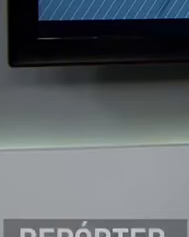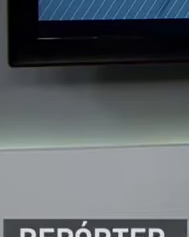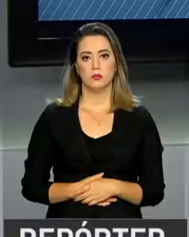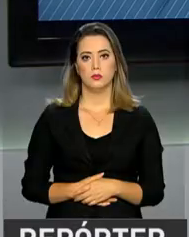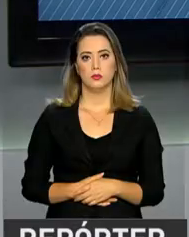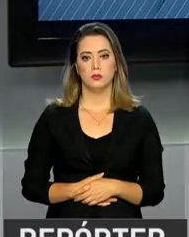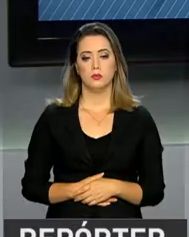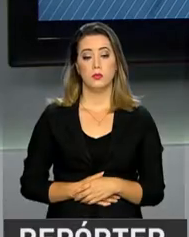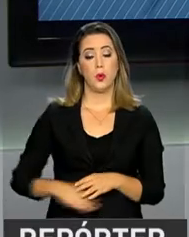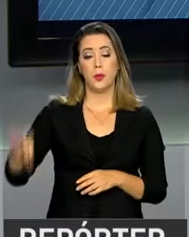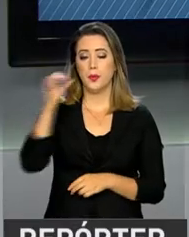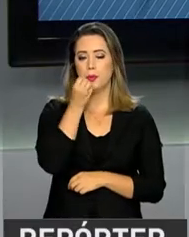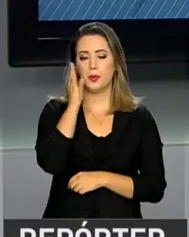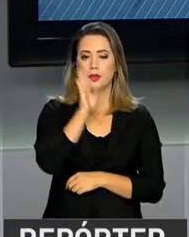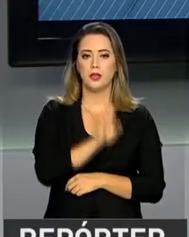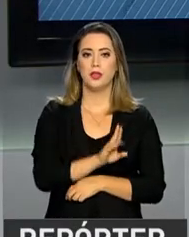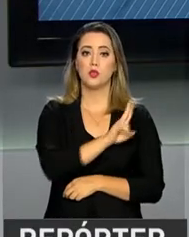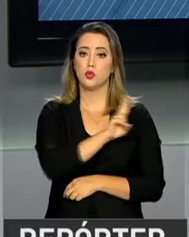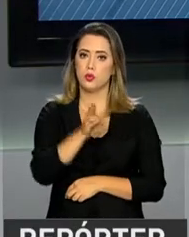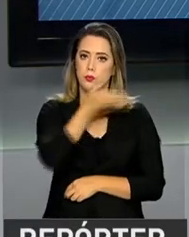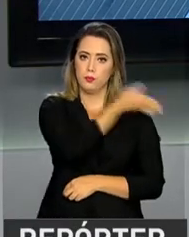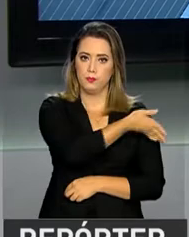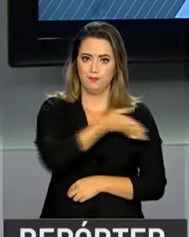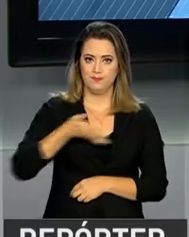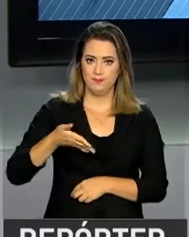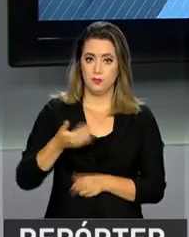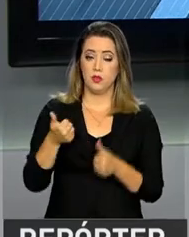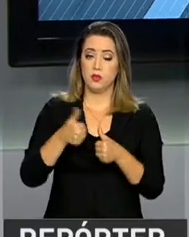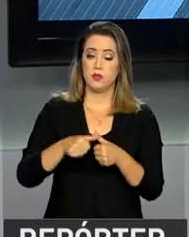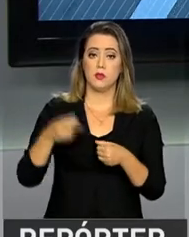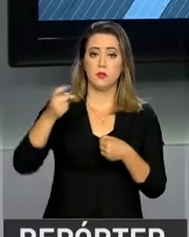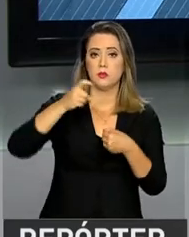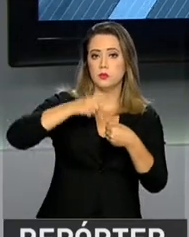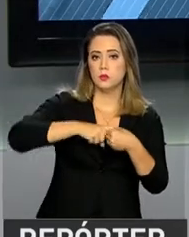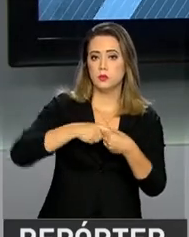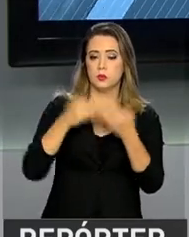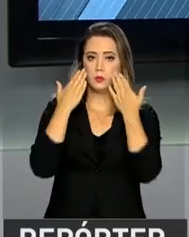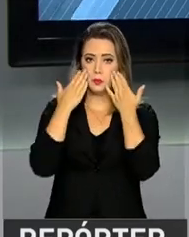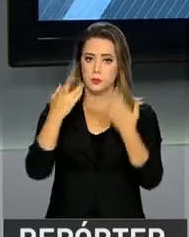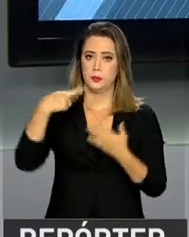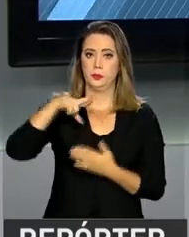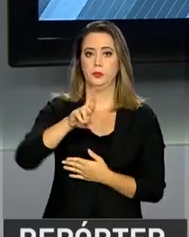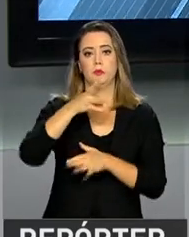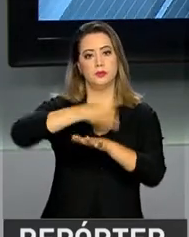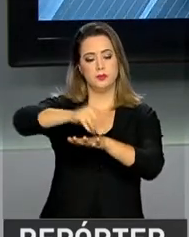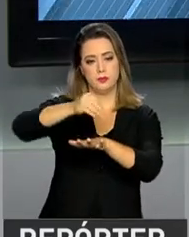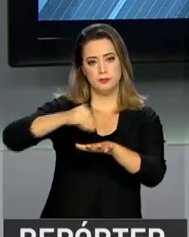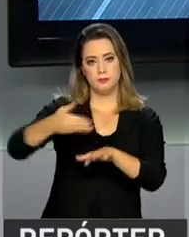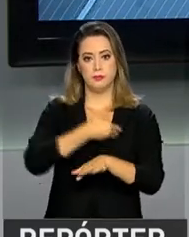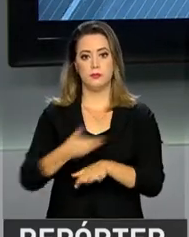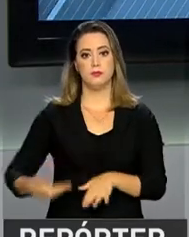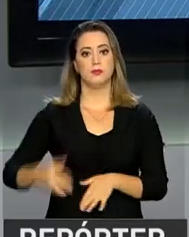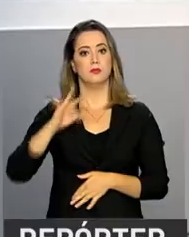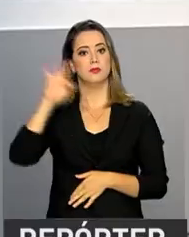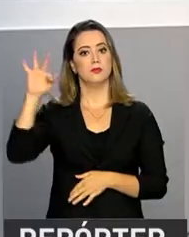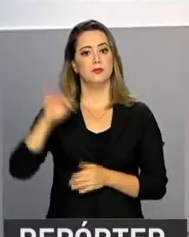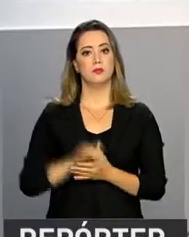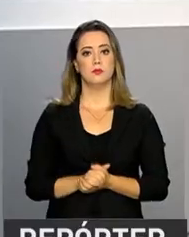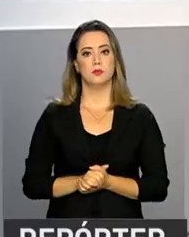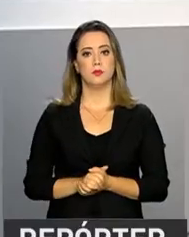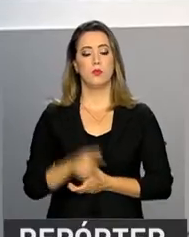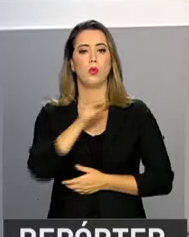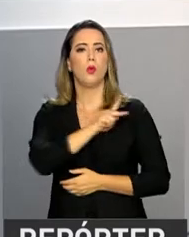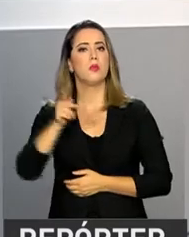olá boa tarde eu sou o roberto camargo estamos de volta com o repórter nbr e as notícias do governo federal o